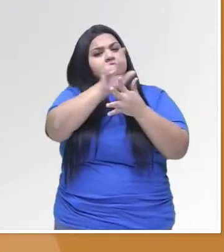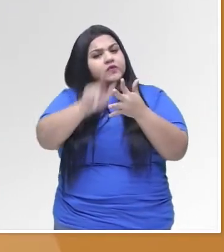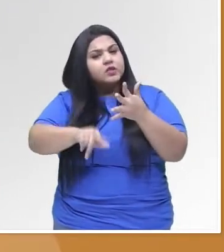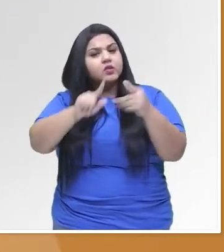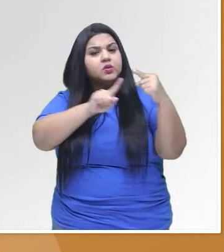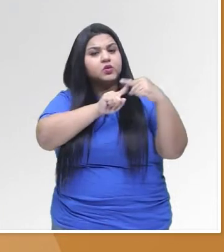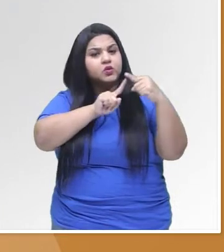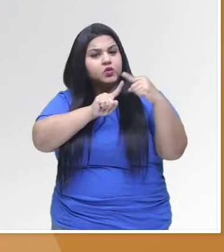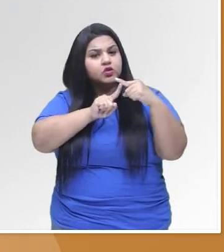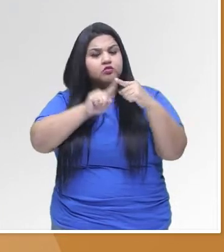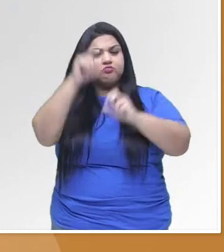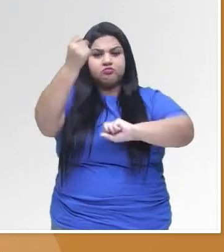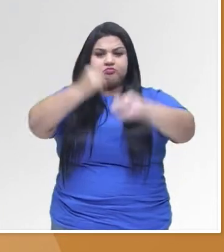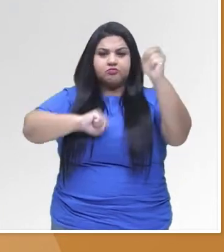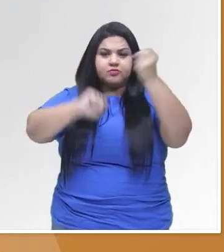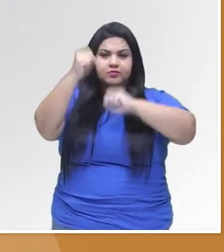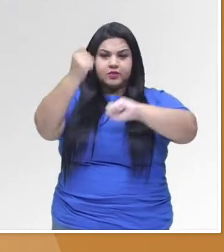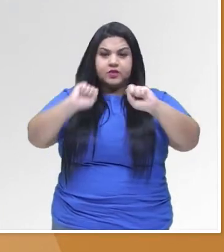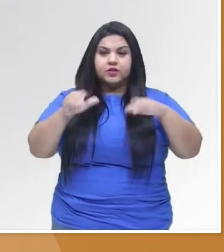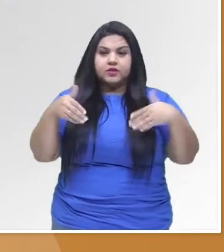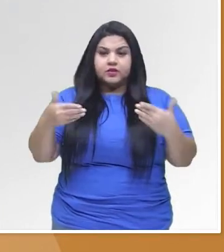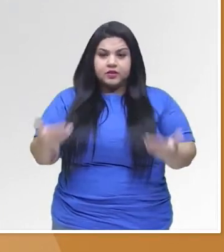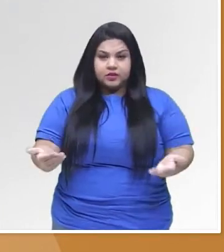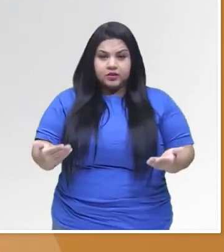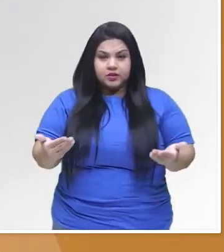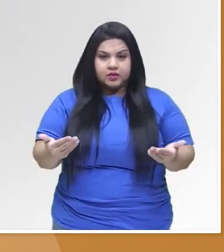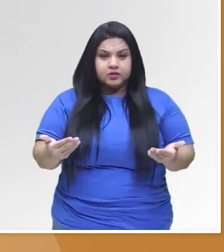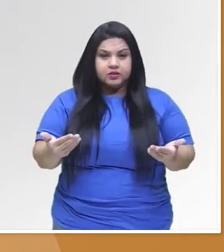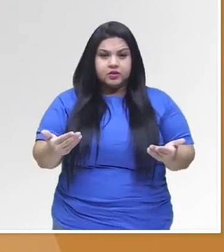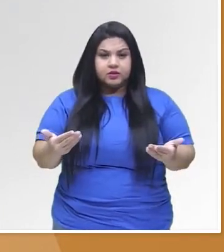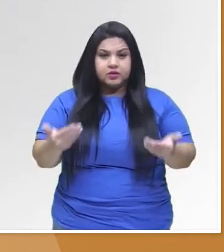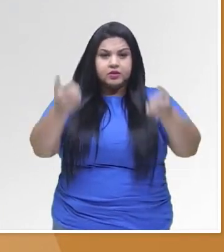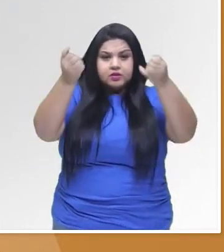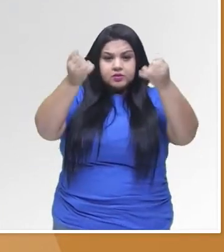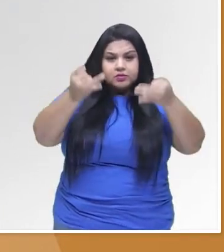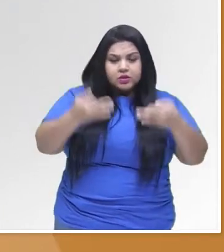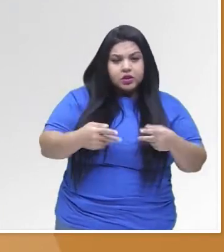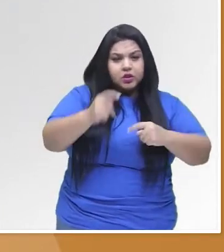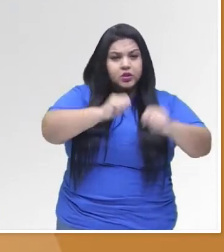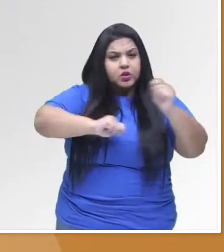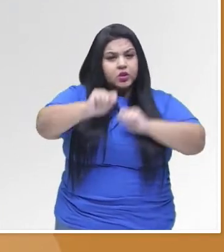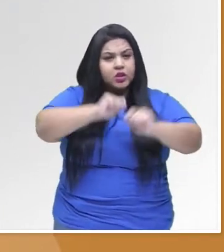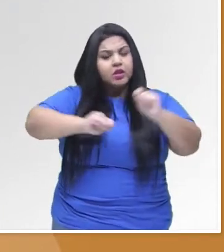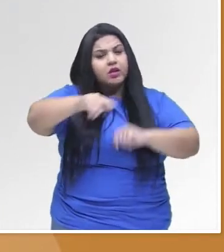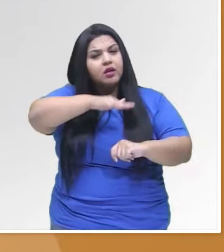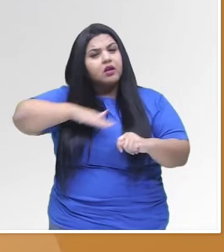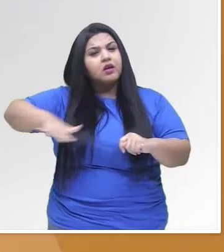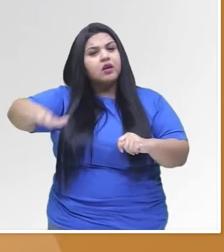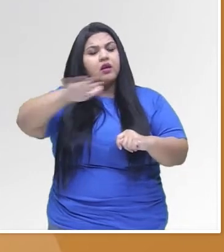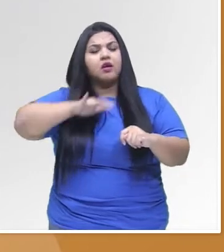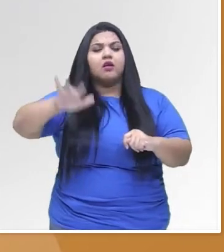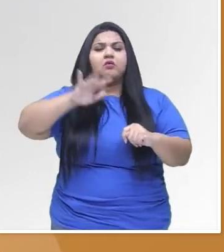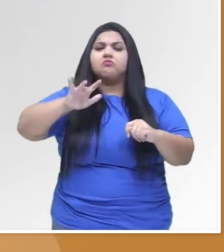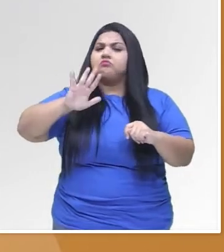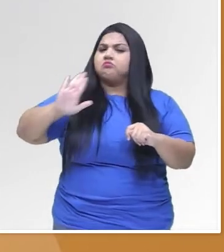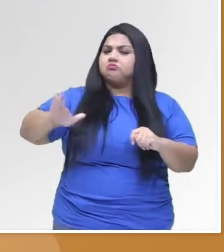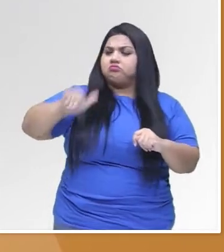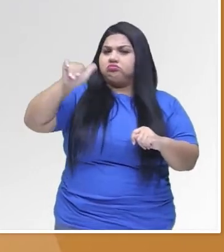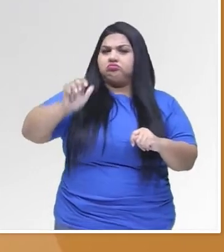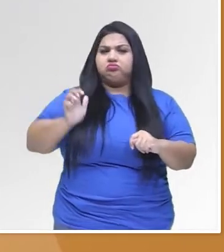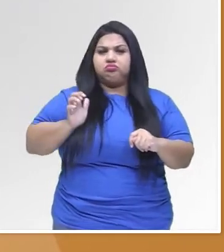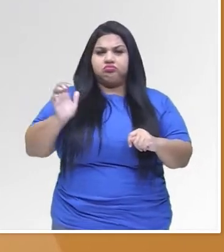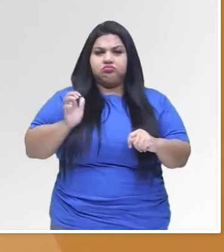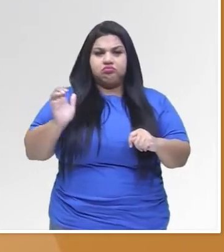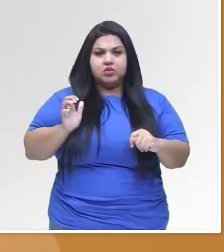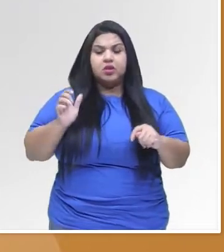de indústria. Então, assim, ó, falando economicamente, é a região mais rica, tá?